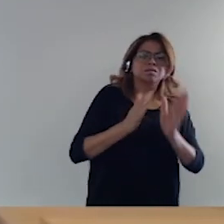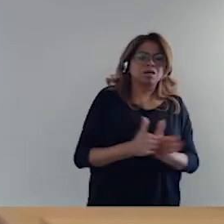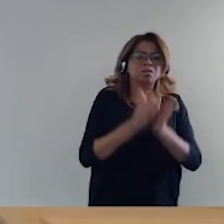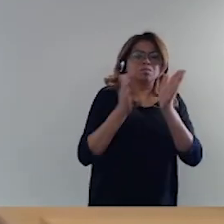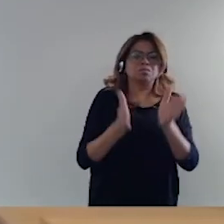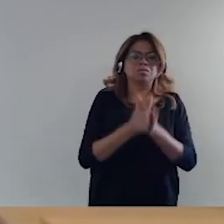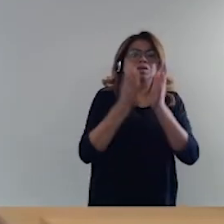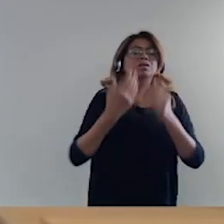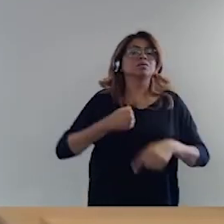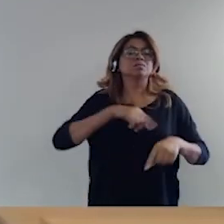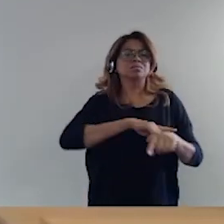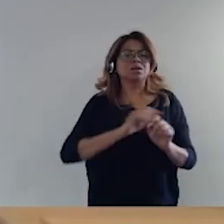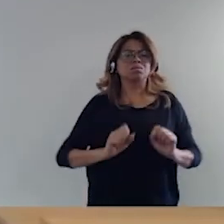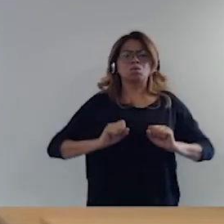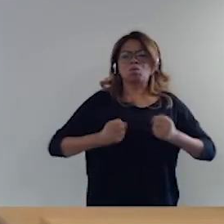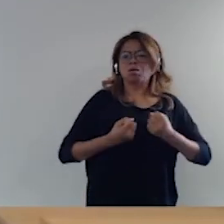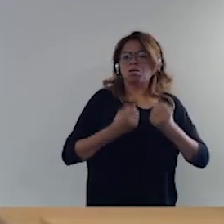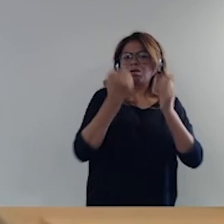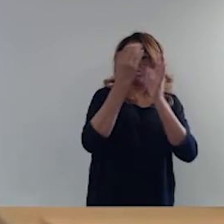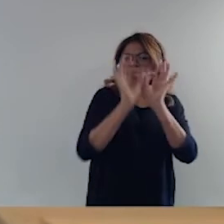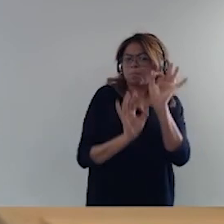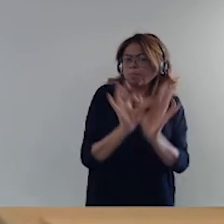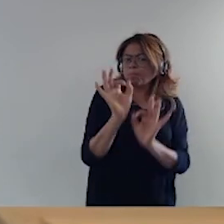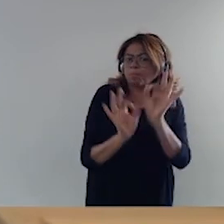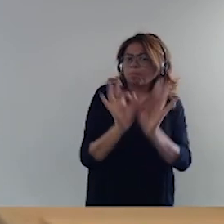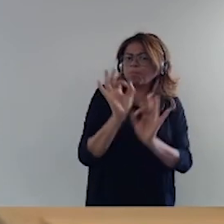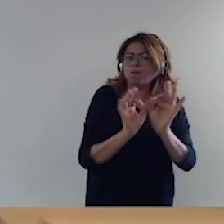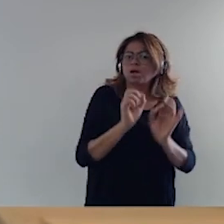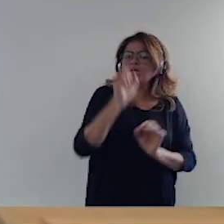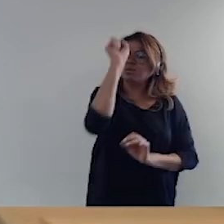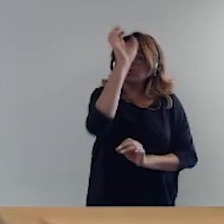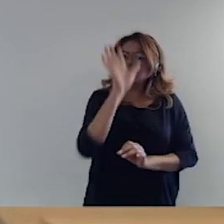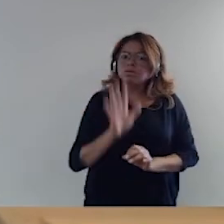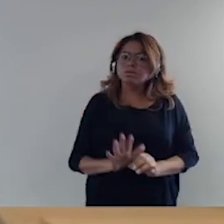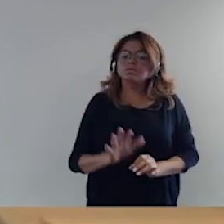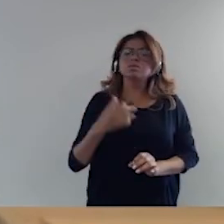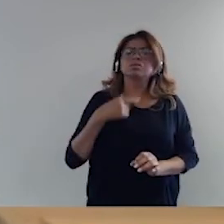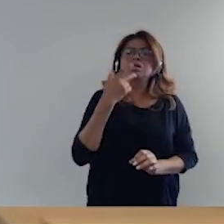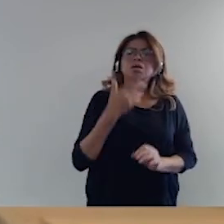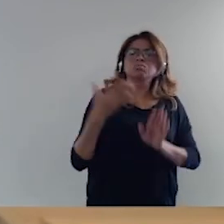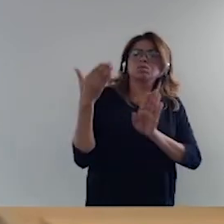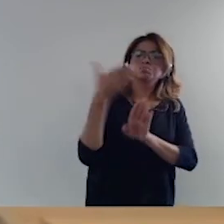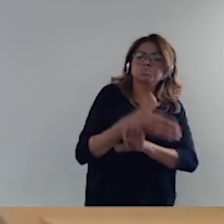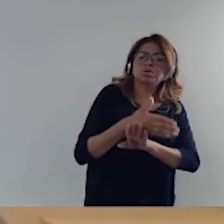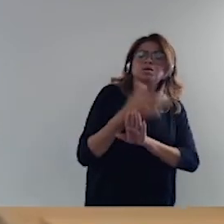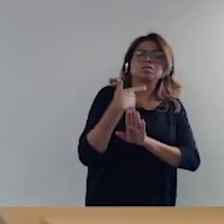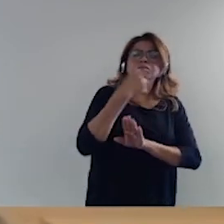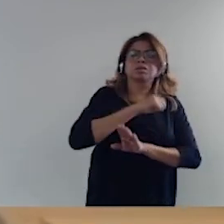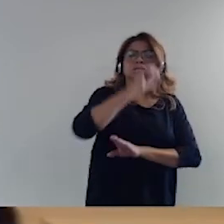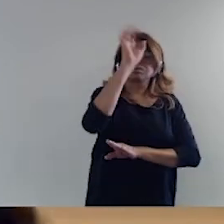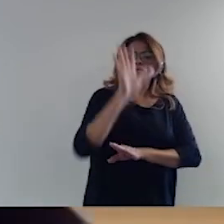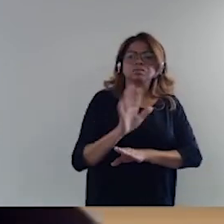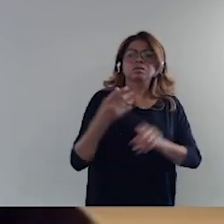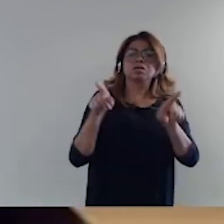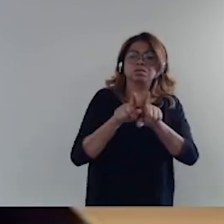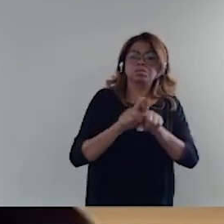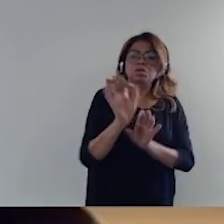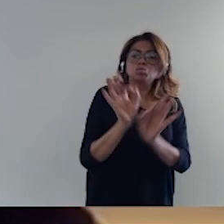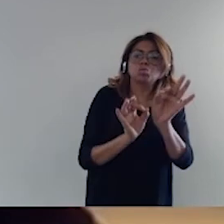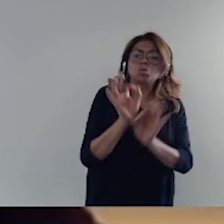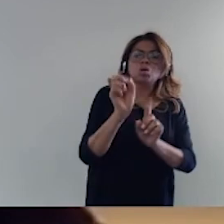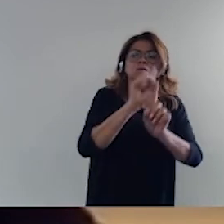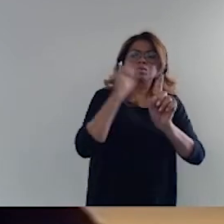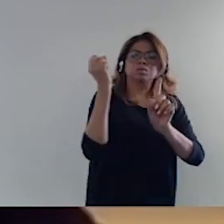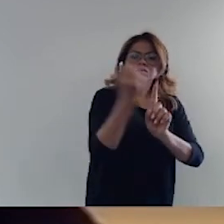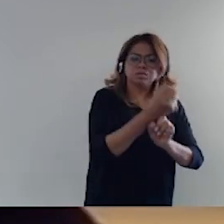pobreza com um grande plano nacional de habitação popular, de saneamento básico, de programas sociais